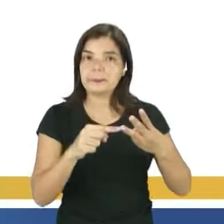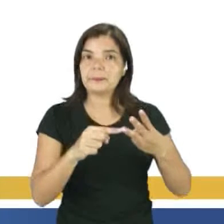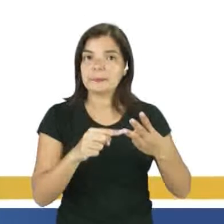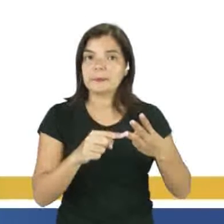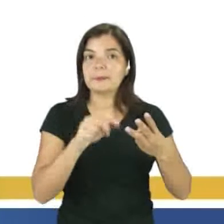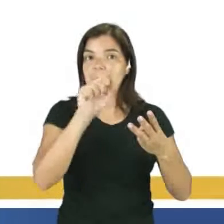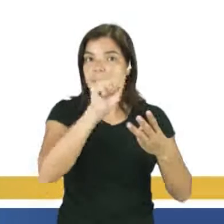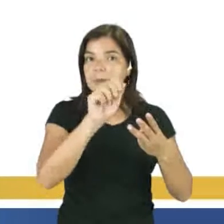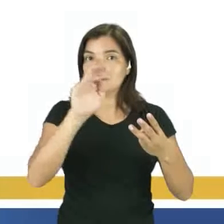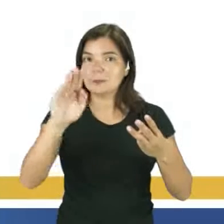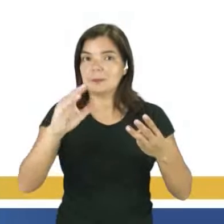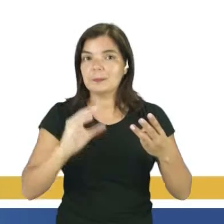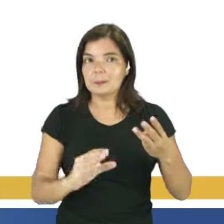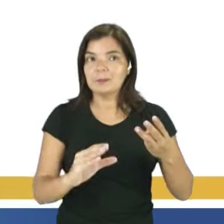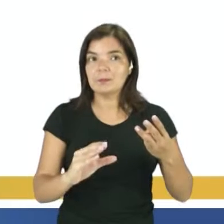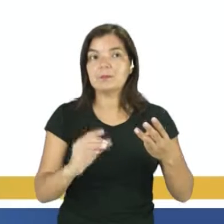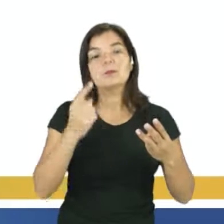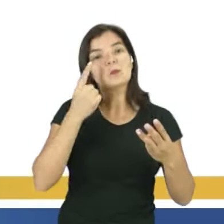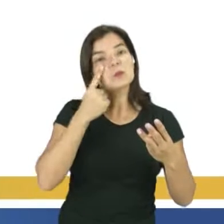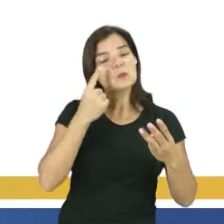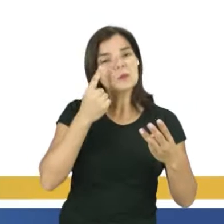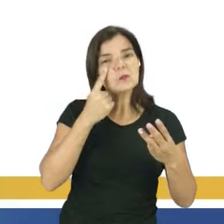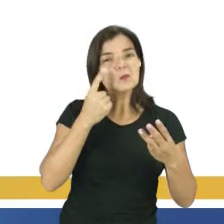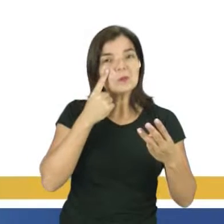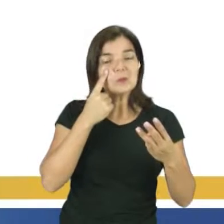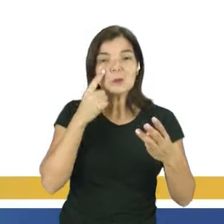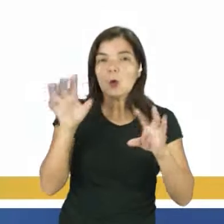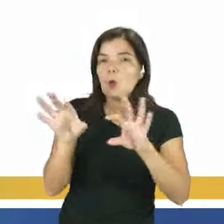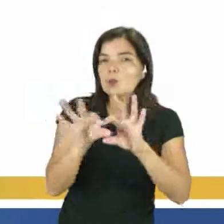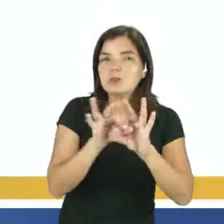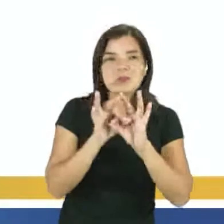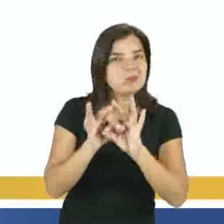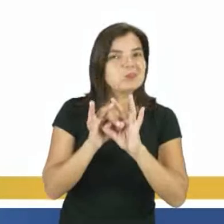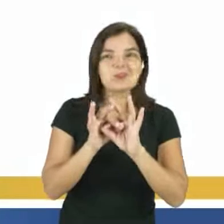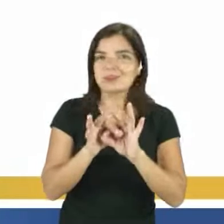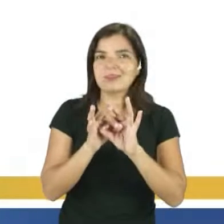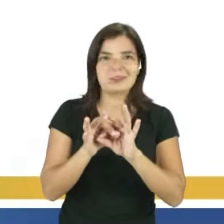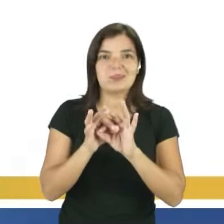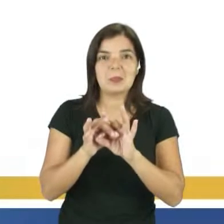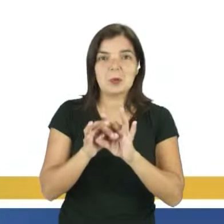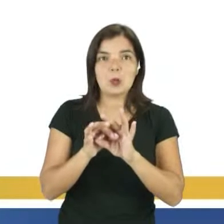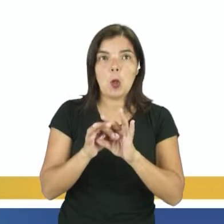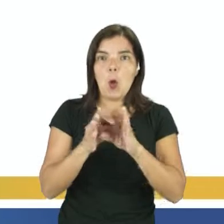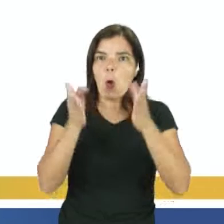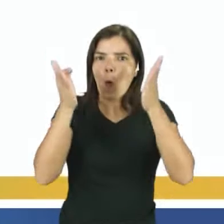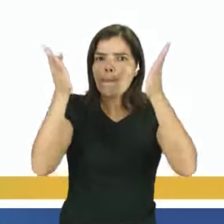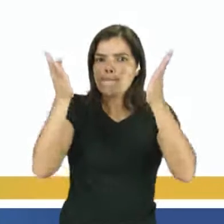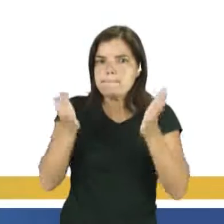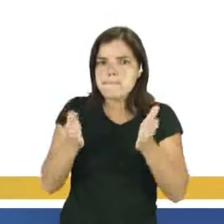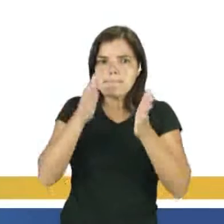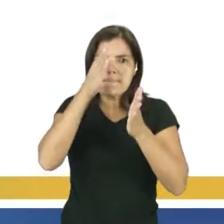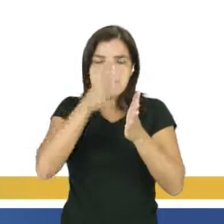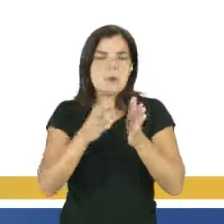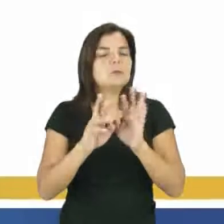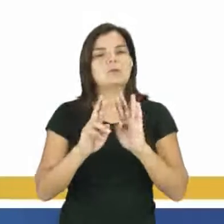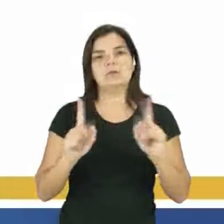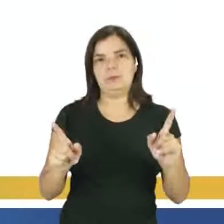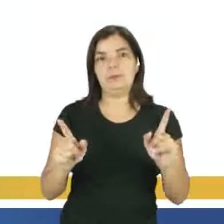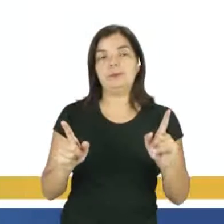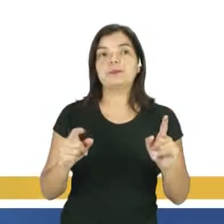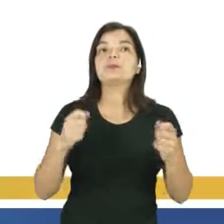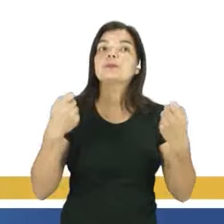A, B e C, note que esses pontos não estão alinhados, ou seja, eles não estão na mesma reta. Então, eu posso formar